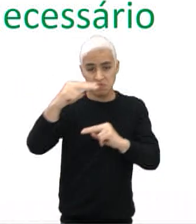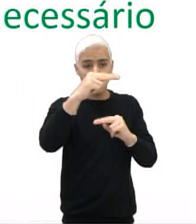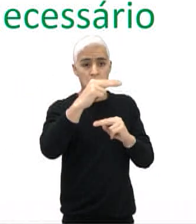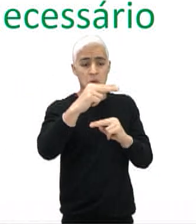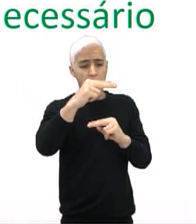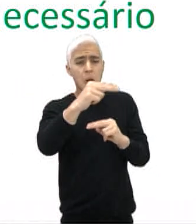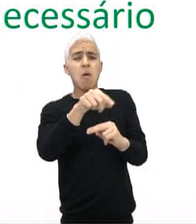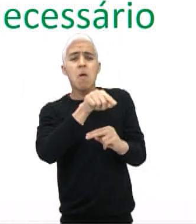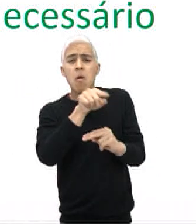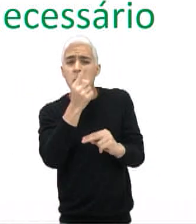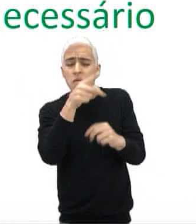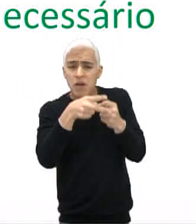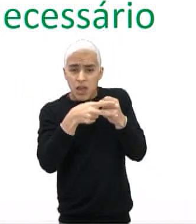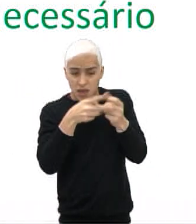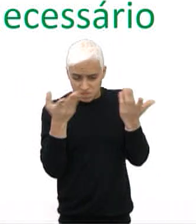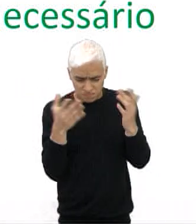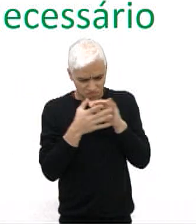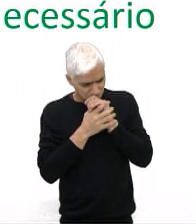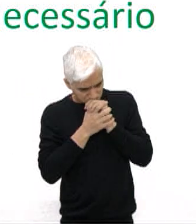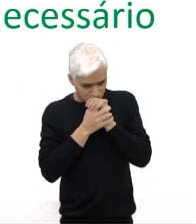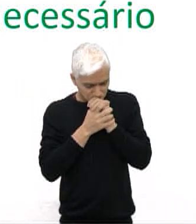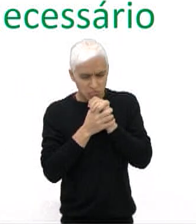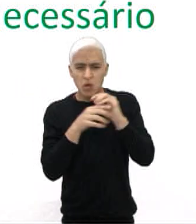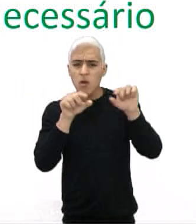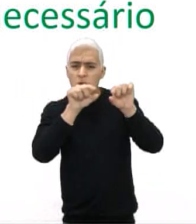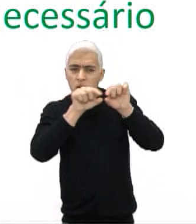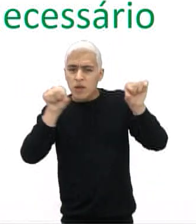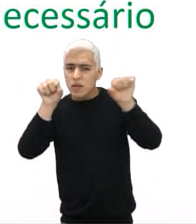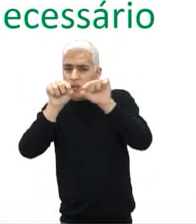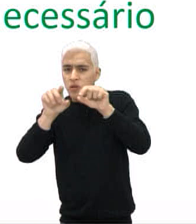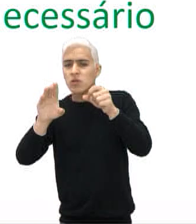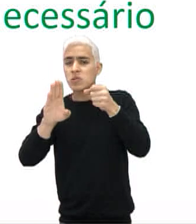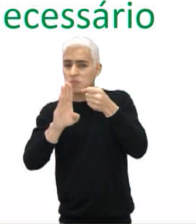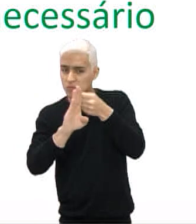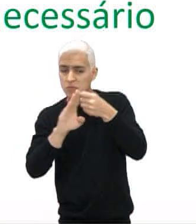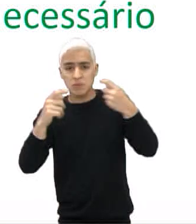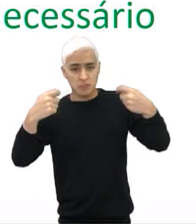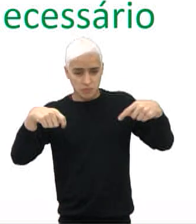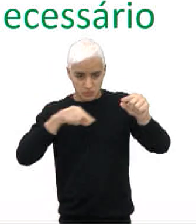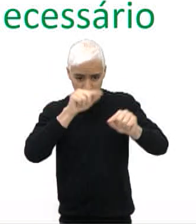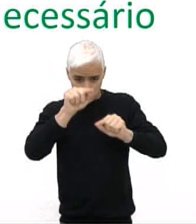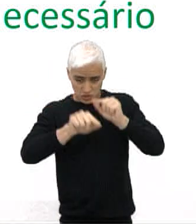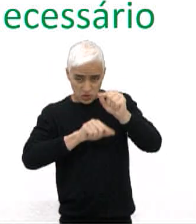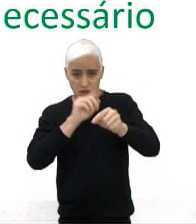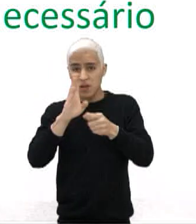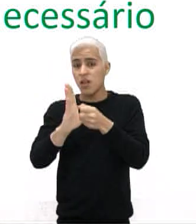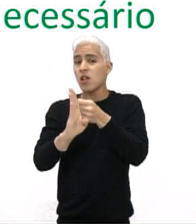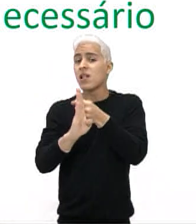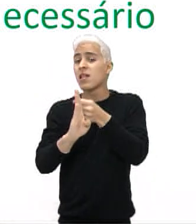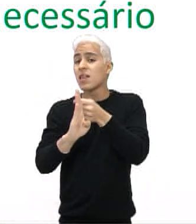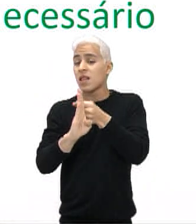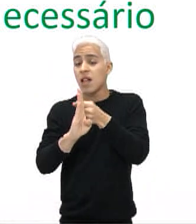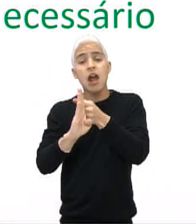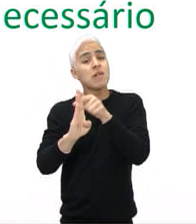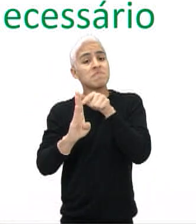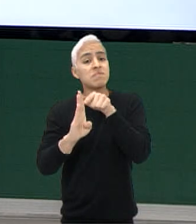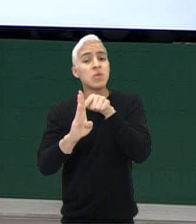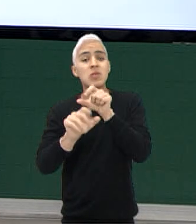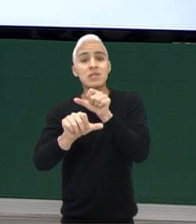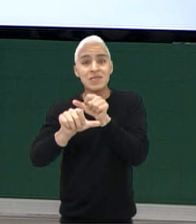um verbo. Para termos uma oração subordinada substantiva, é necessário transformar um substantivo